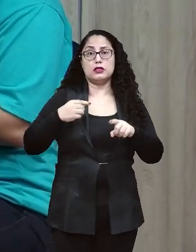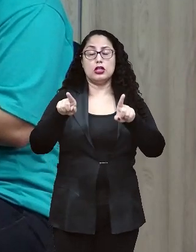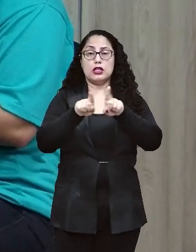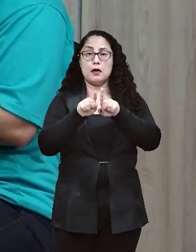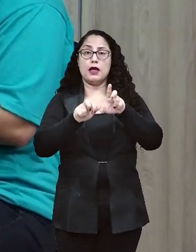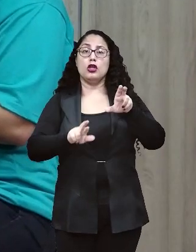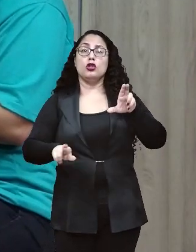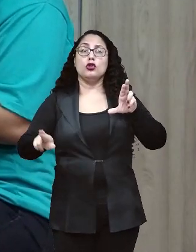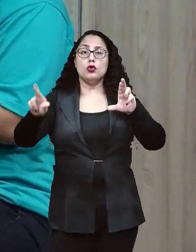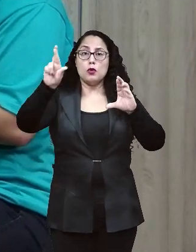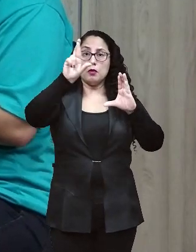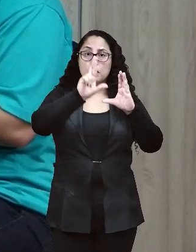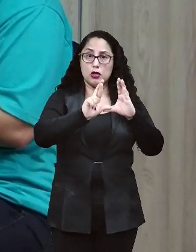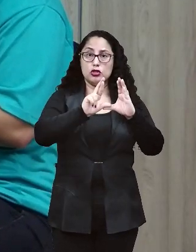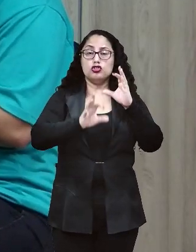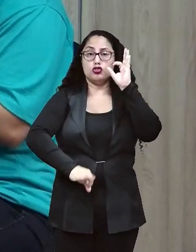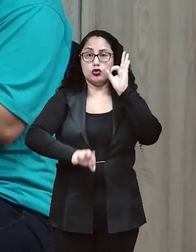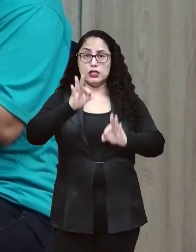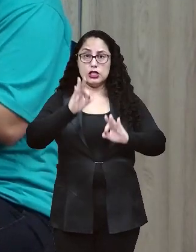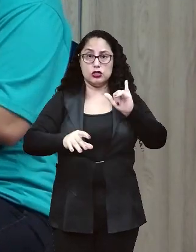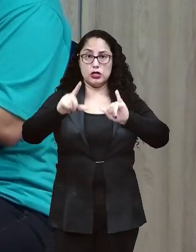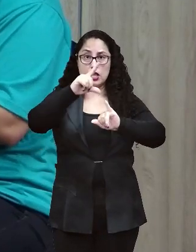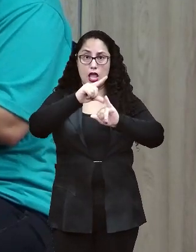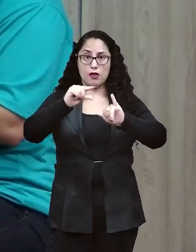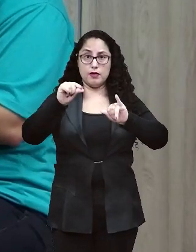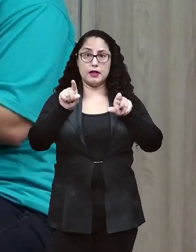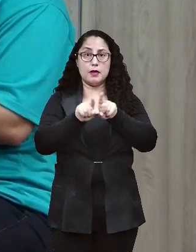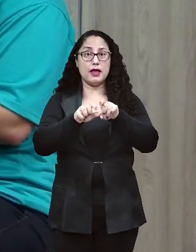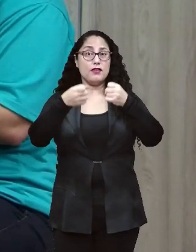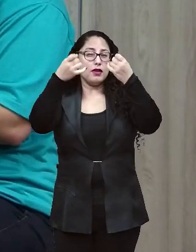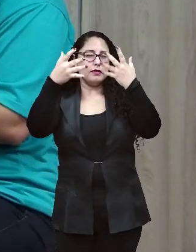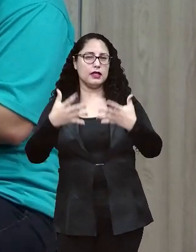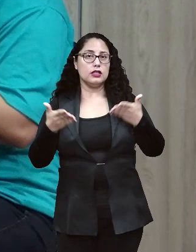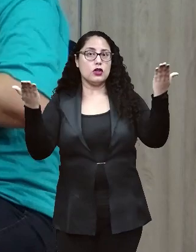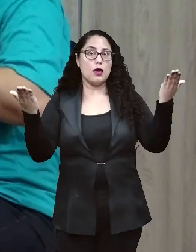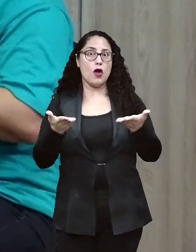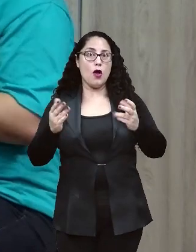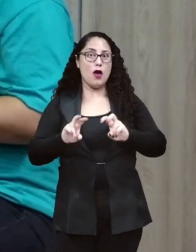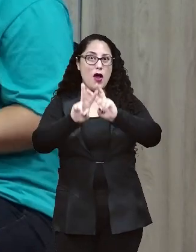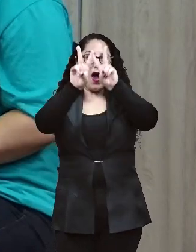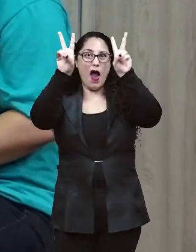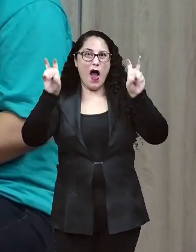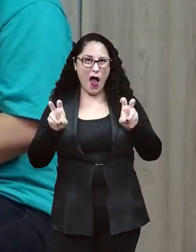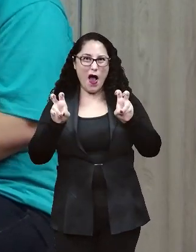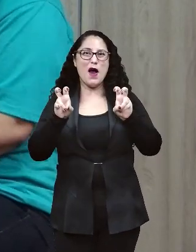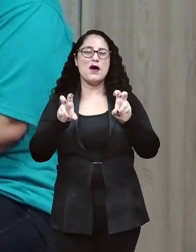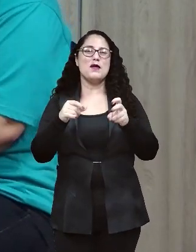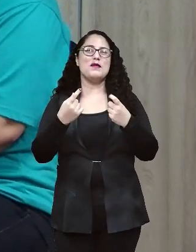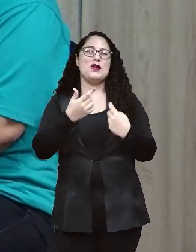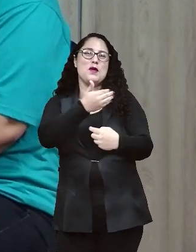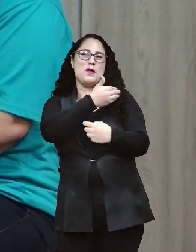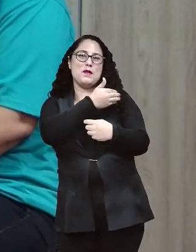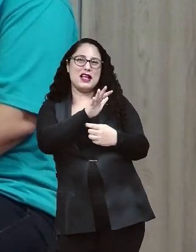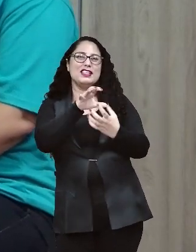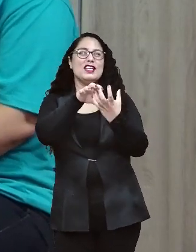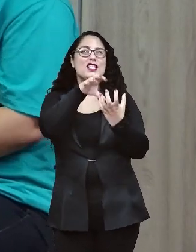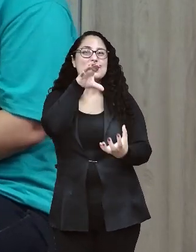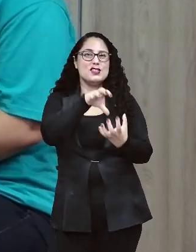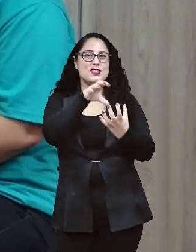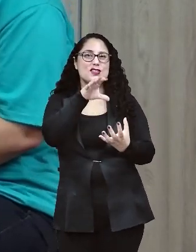procurador aqui, jurídico do IFB, e hoje vamos falar sobre etarismo. Agora que você tomou uma aguinha, vamos voltar. Um gás,